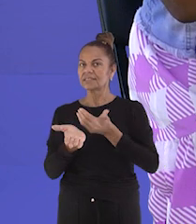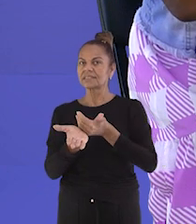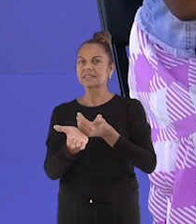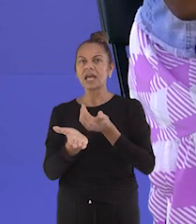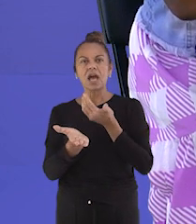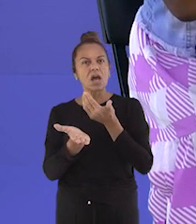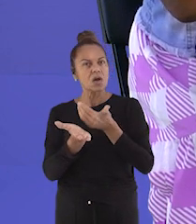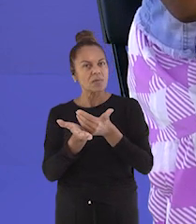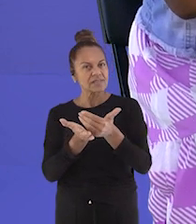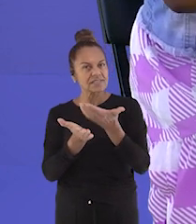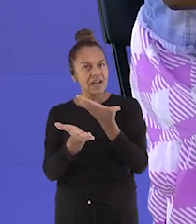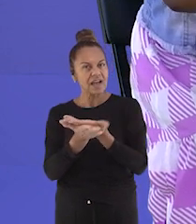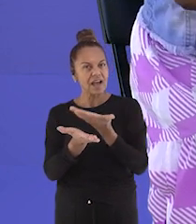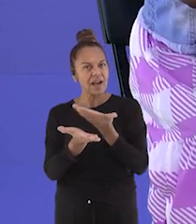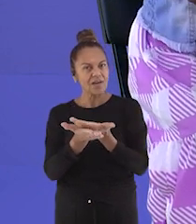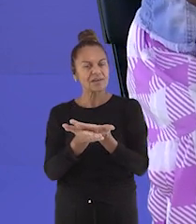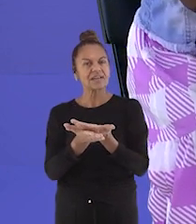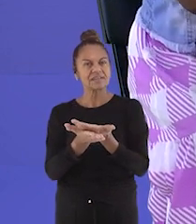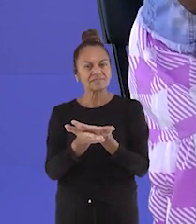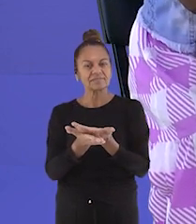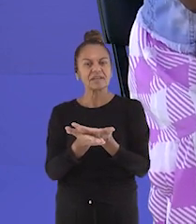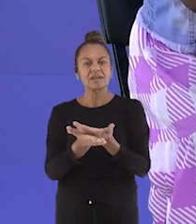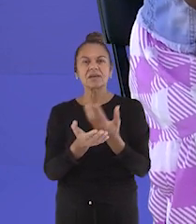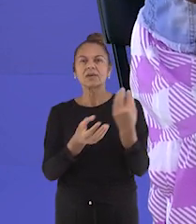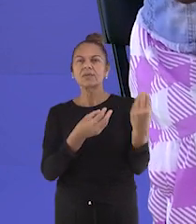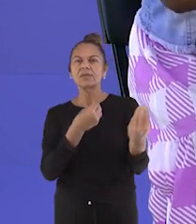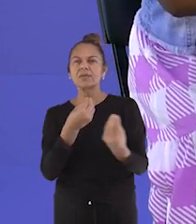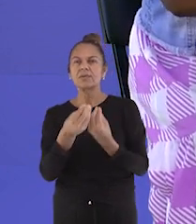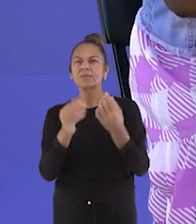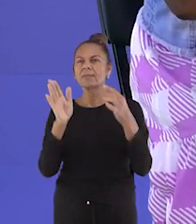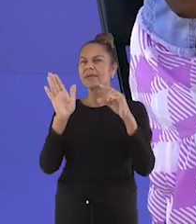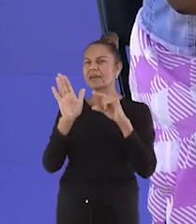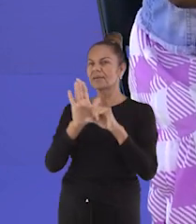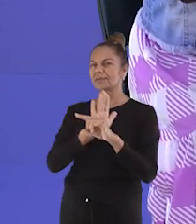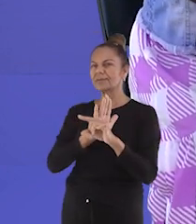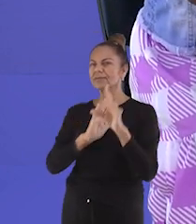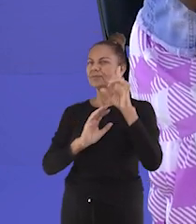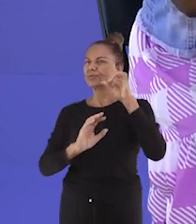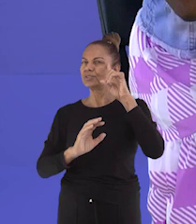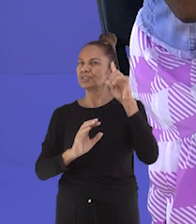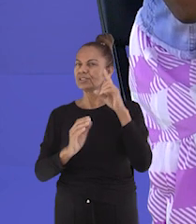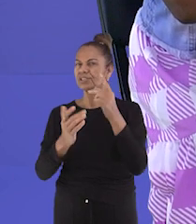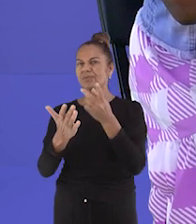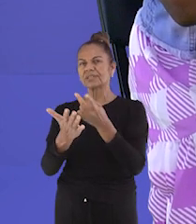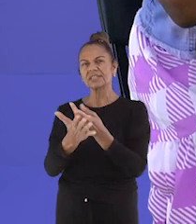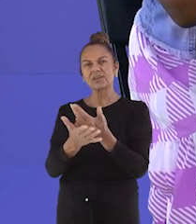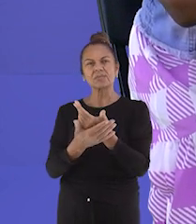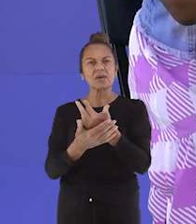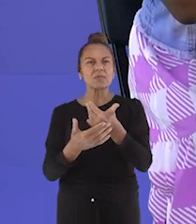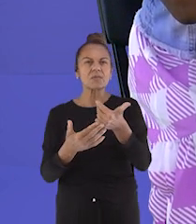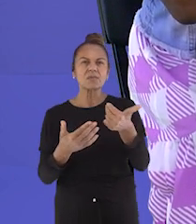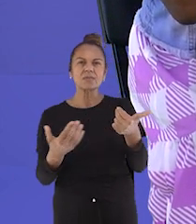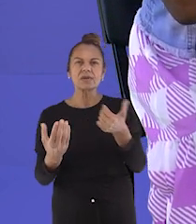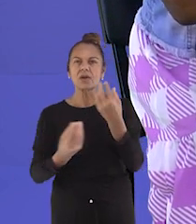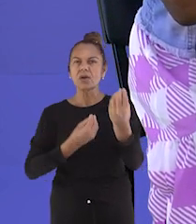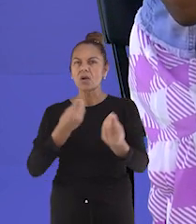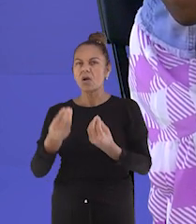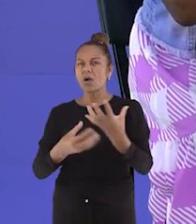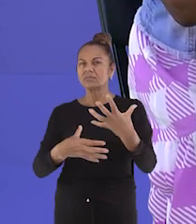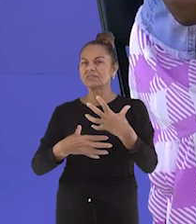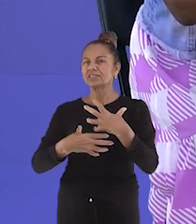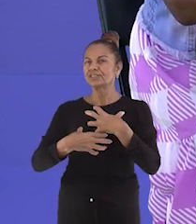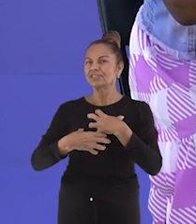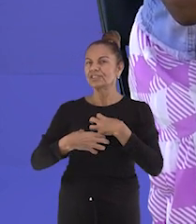sempre iniciava a nossa jornada, colocando como é que foi o dia, se tinha acontecido alguma coisa, se eles